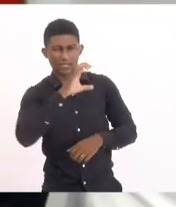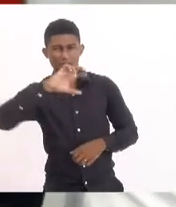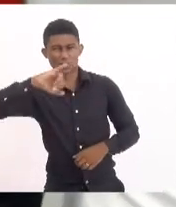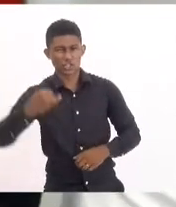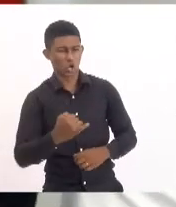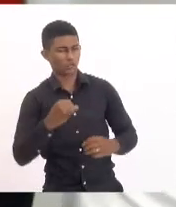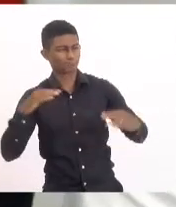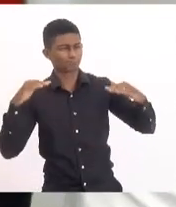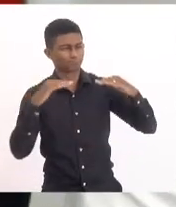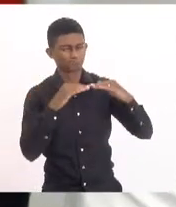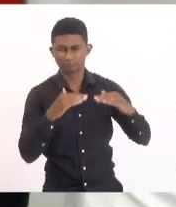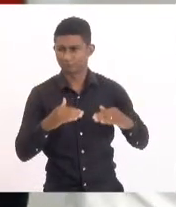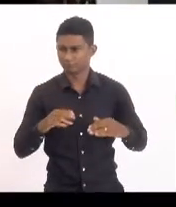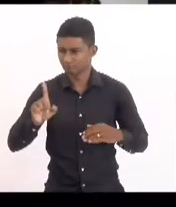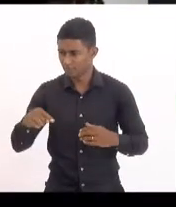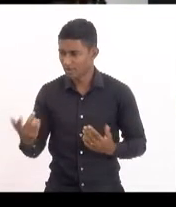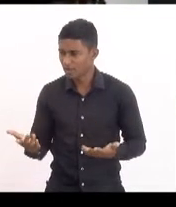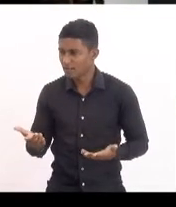muito baixo.